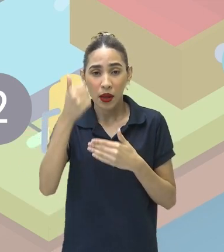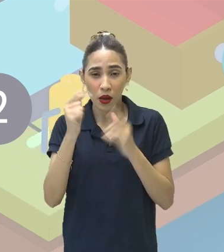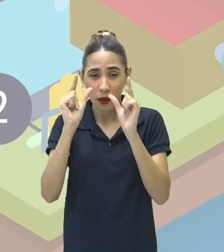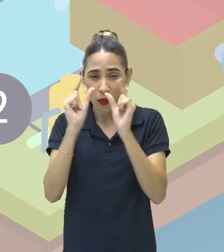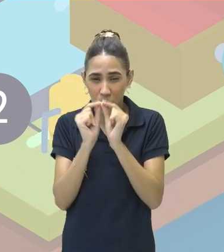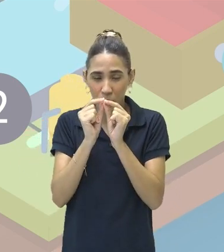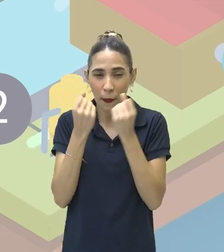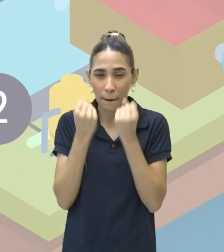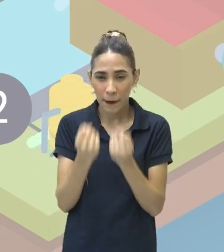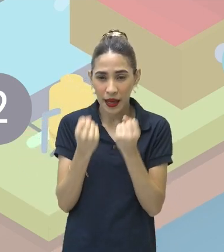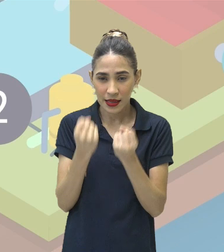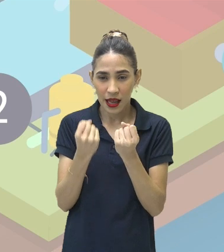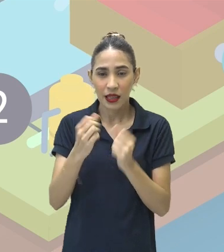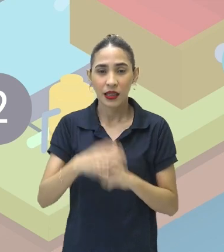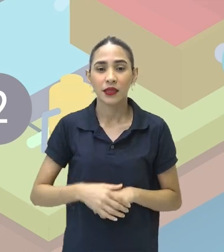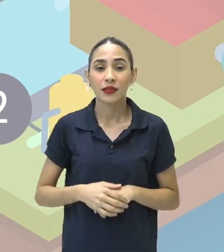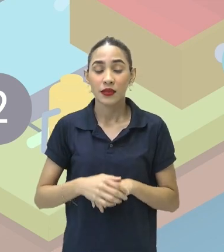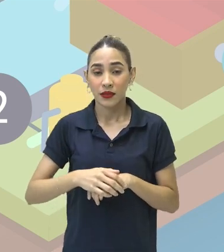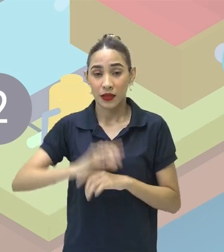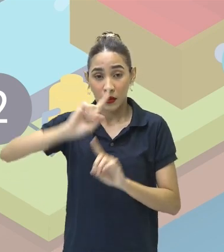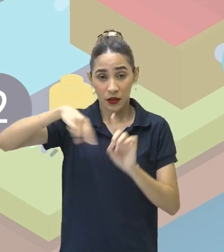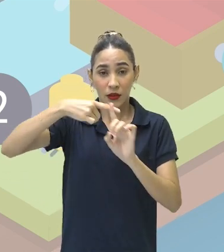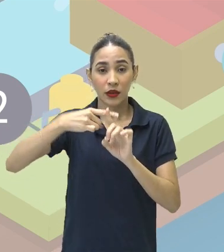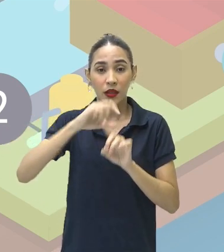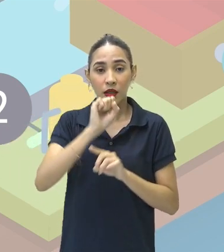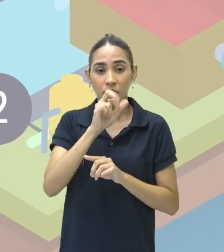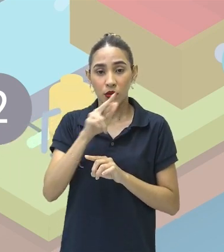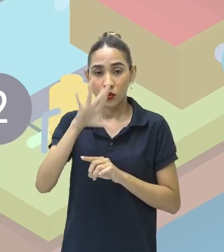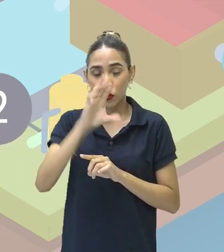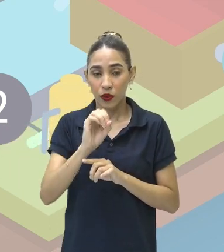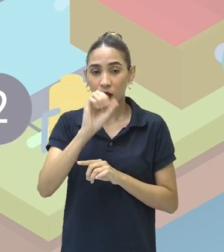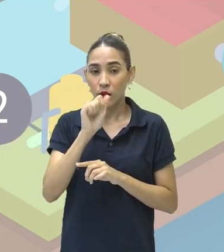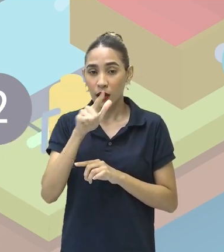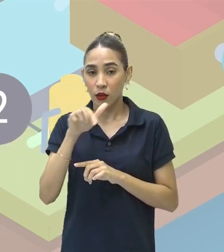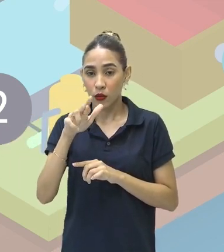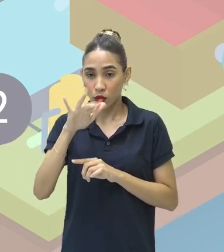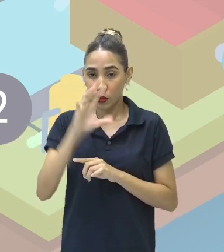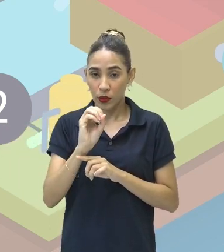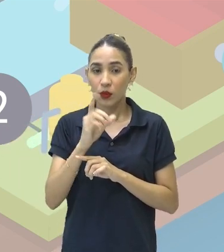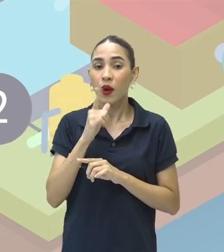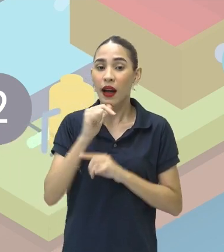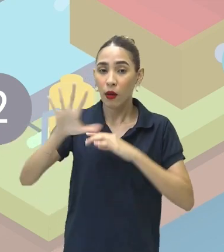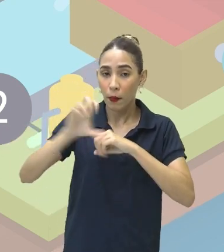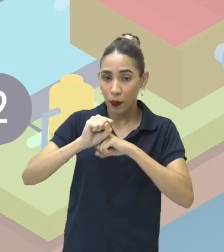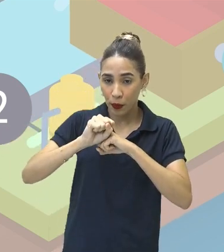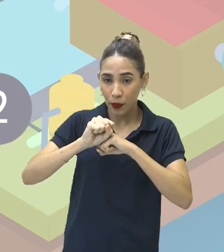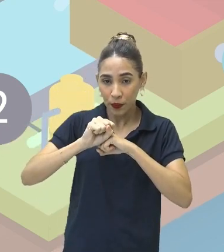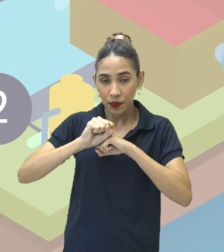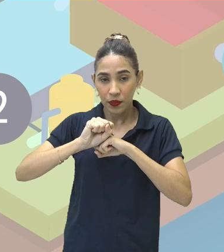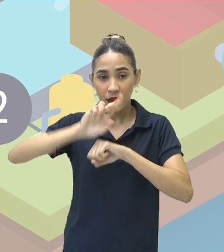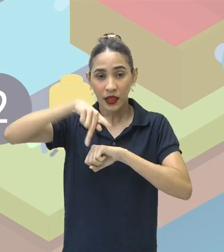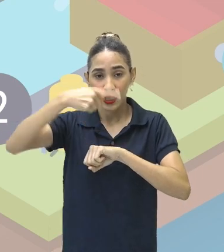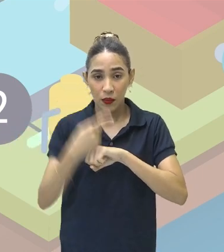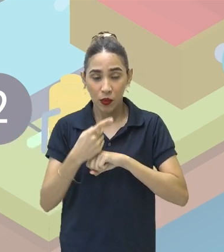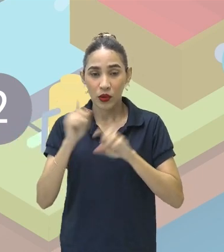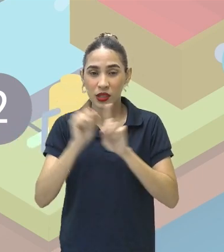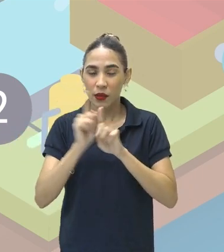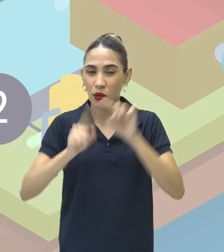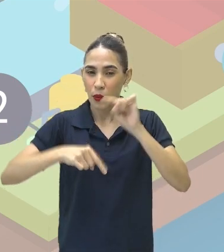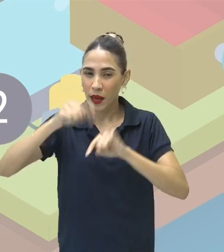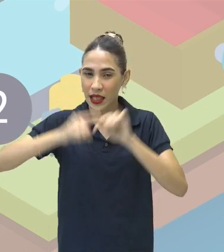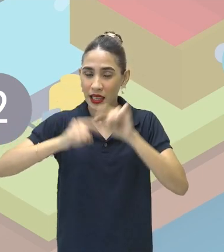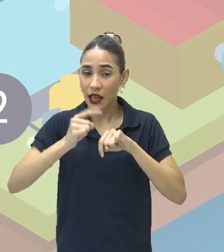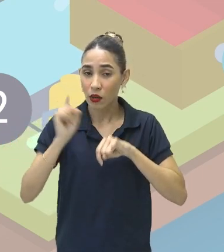partículas mais pesadas, é adicionado sulfato de alumínio à água captada, um coagulante